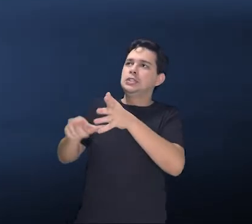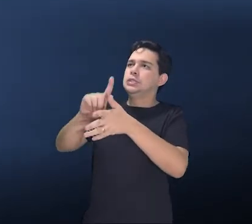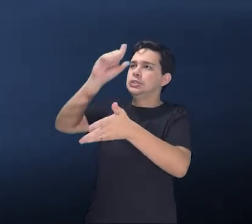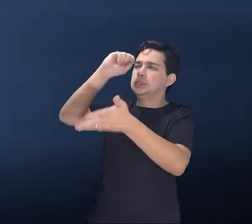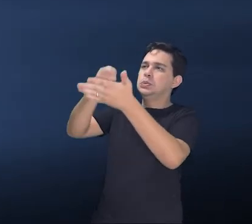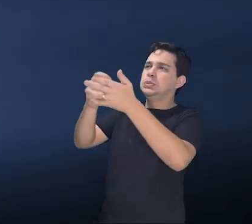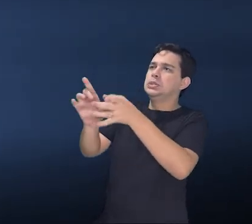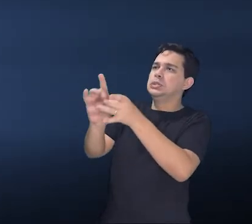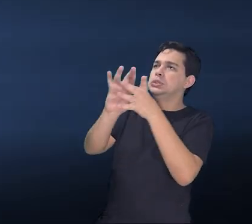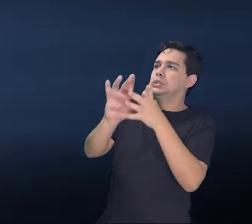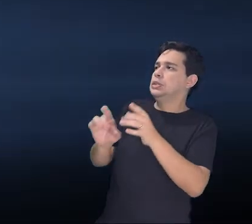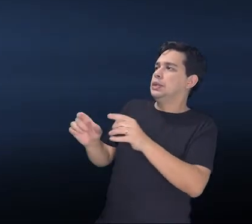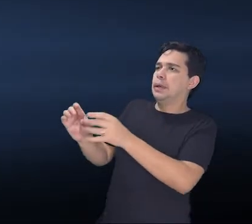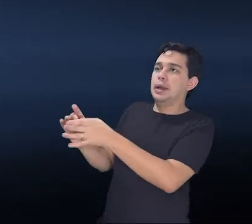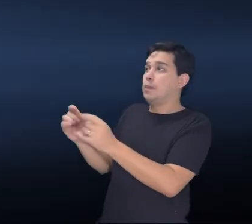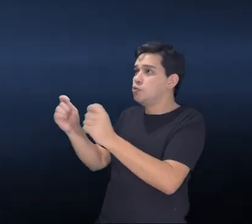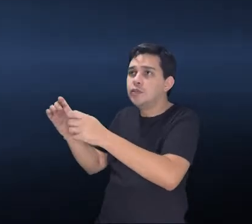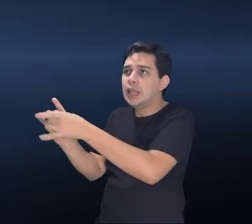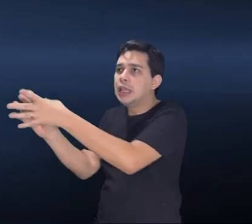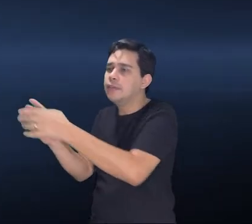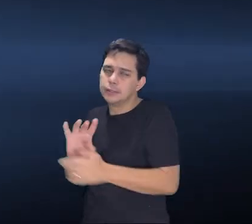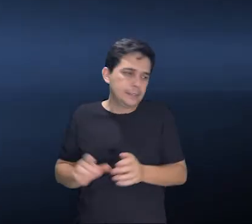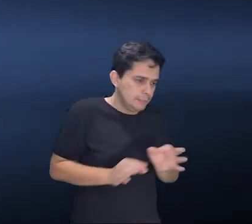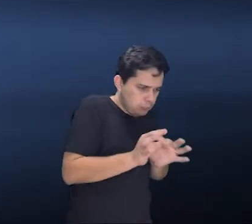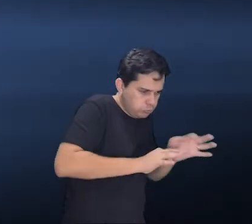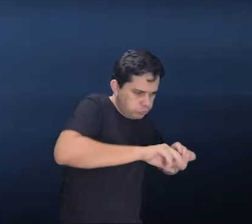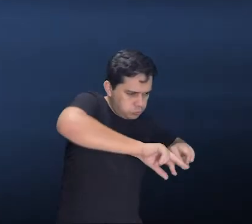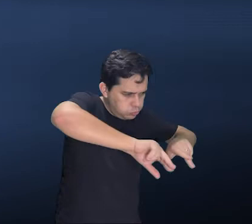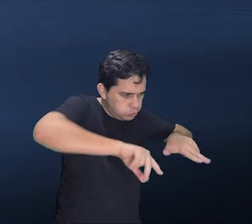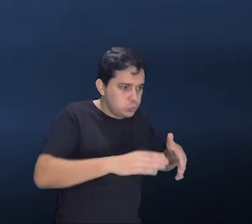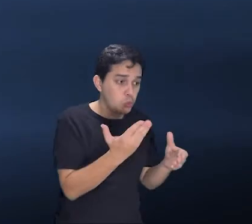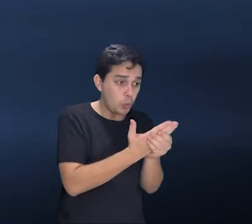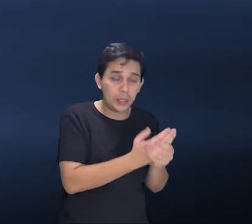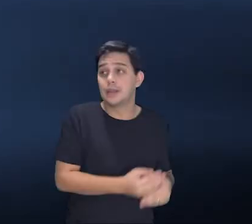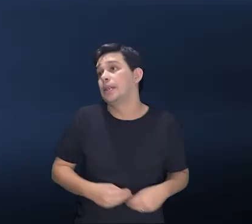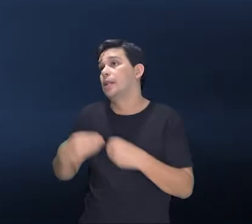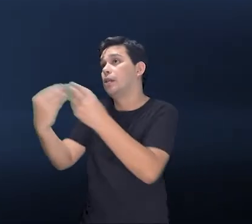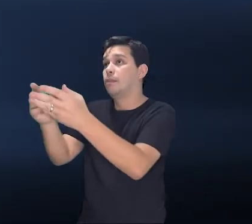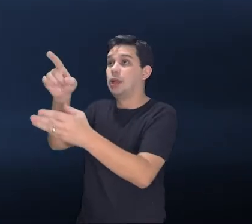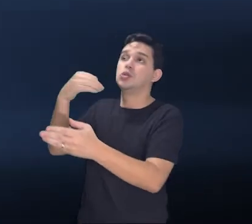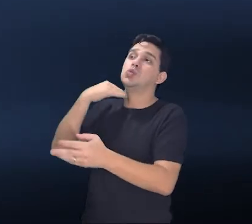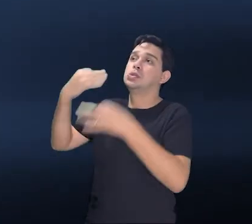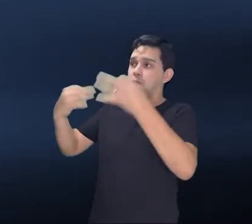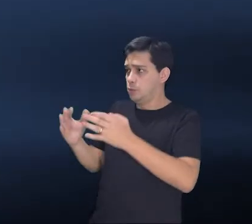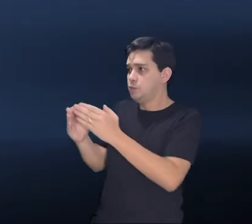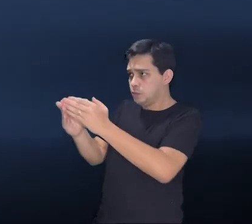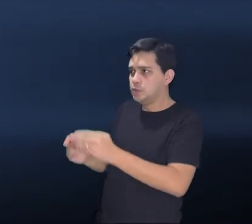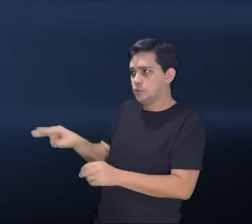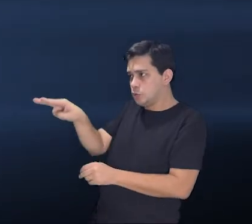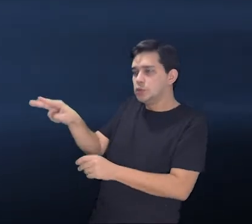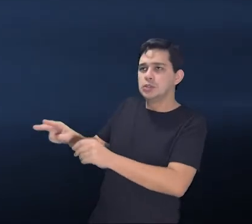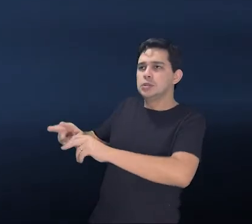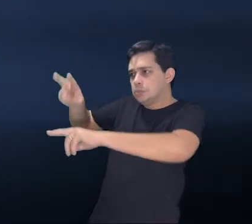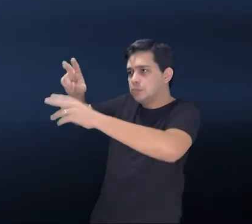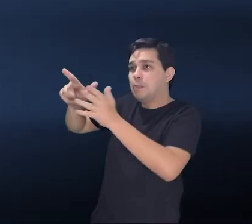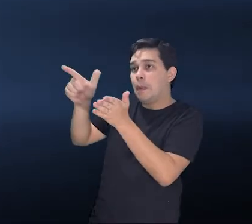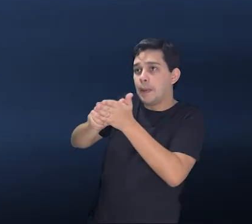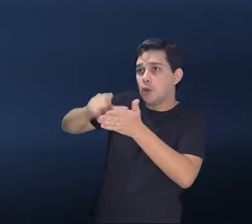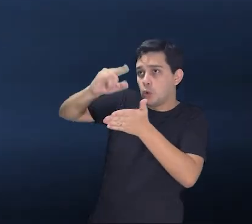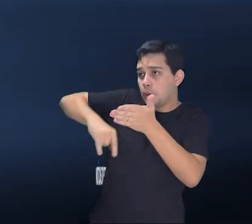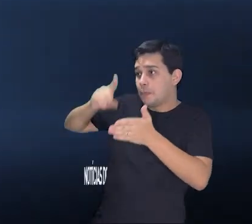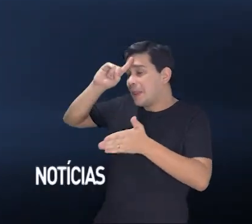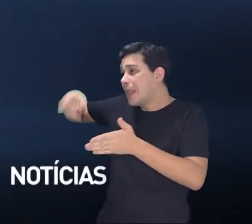reiterou o pedido de prisão e pediu também a busca e apreensão. E foi aí que houve o deferimento e com a consequente prisão de